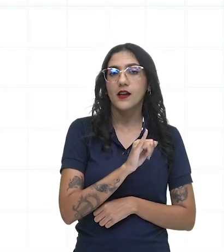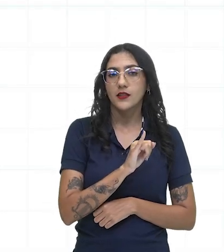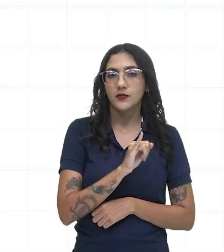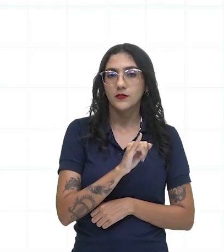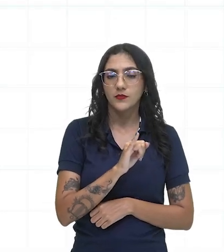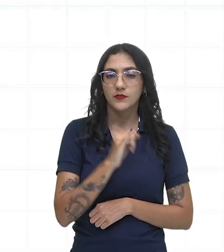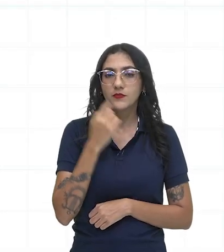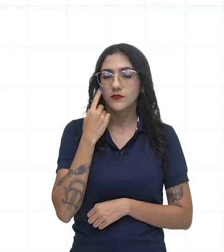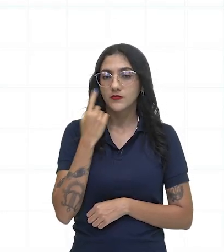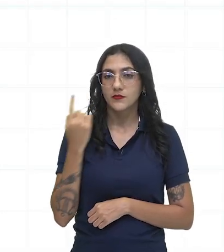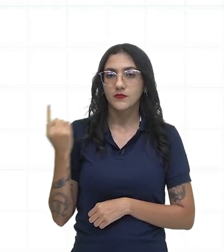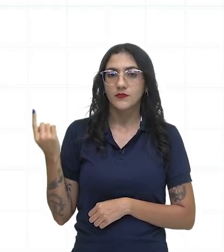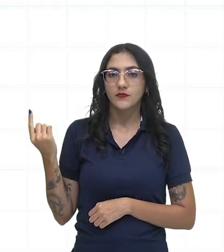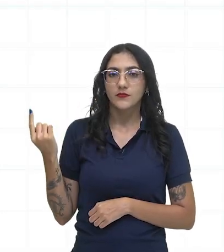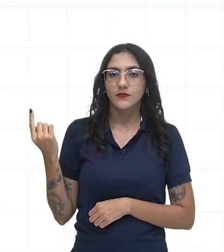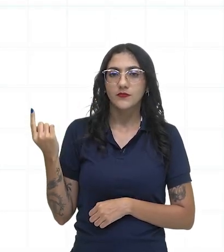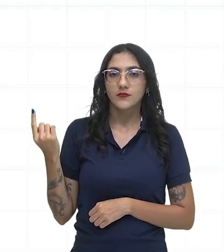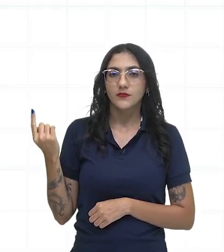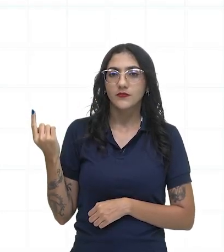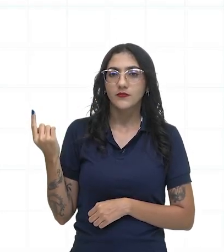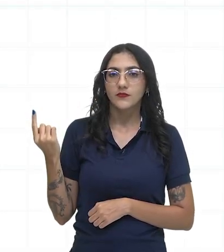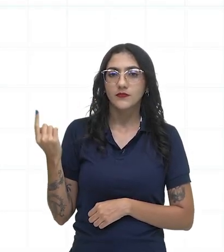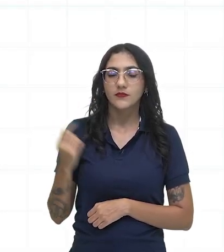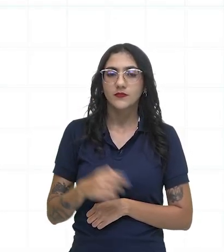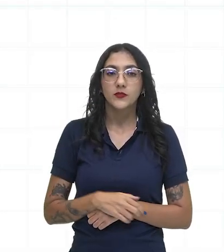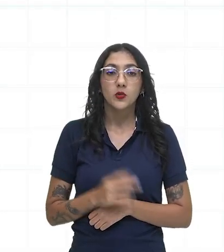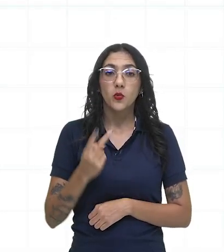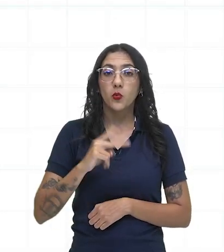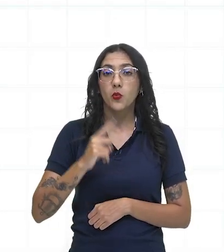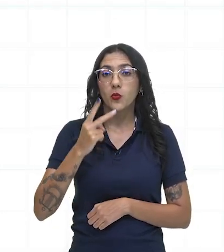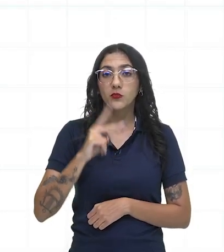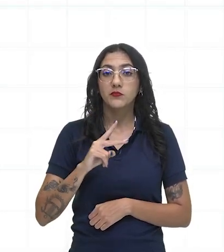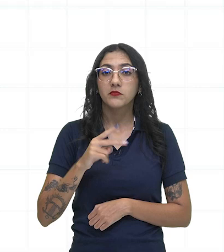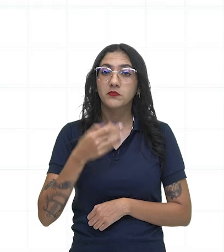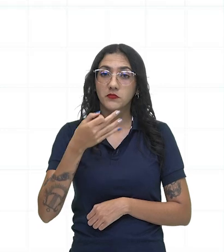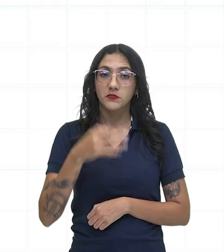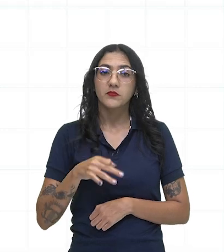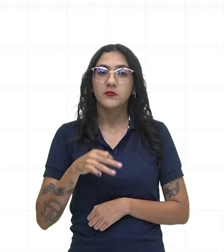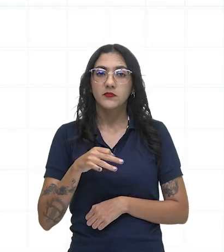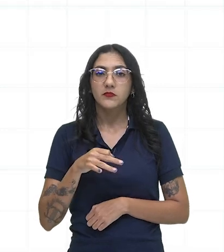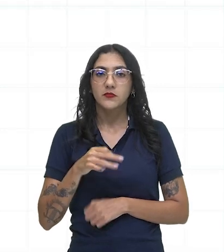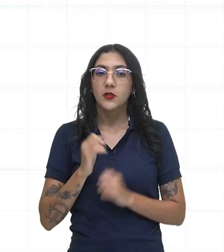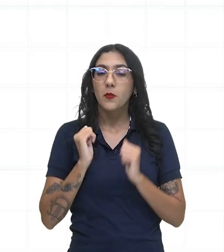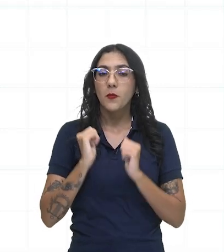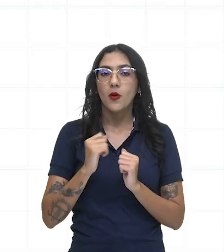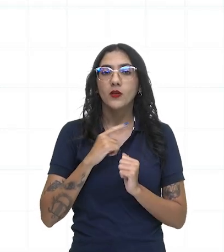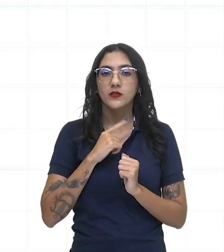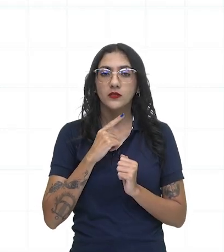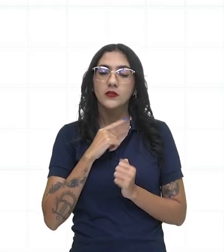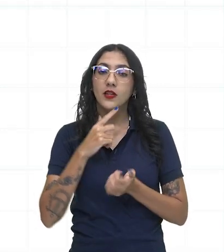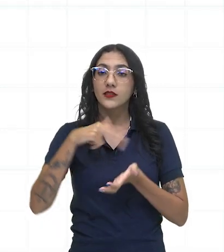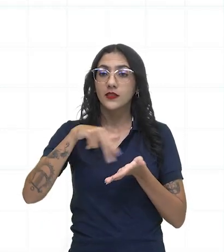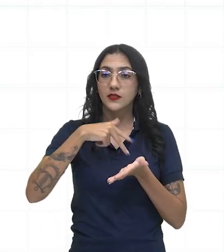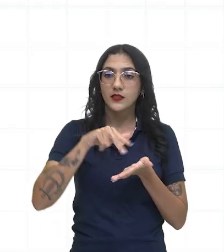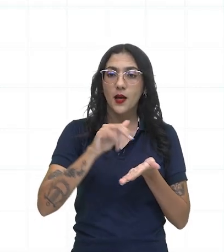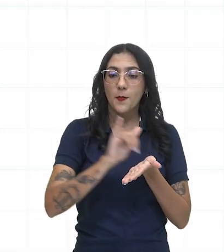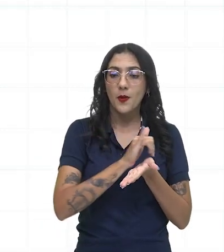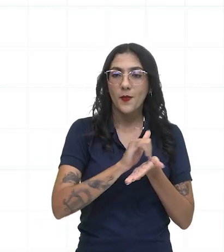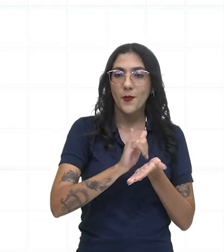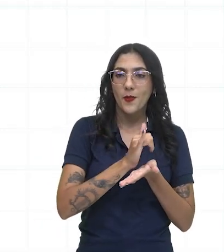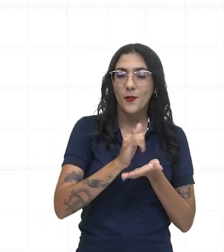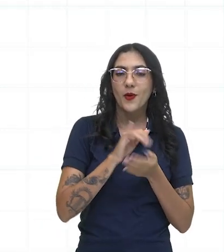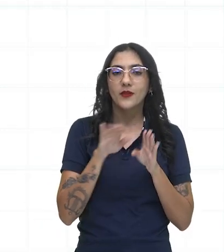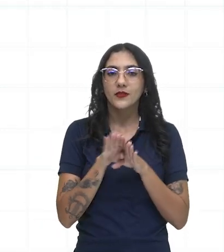I danced at Manaus Folk Festival. Todos os 2 estão corretos, porque eu posso dançar as toadas e posso